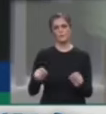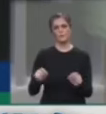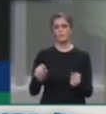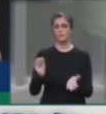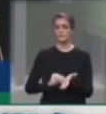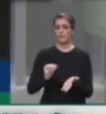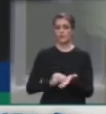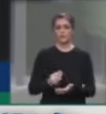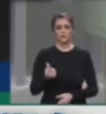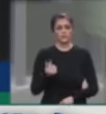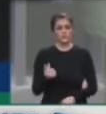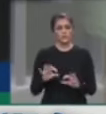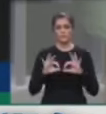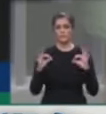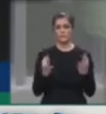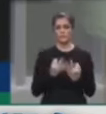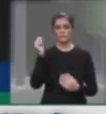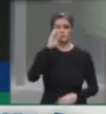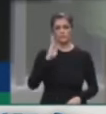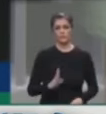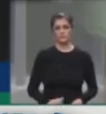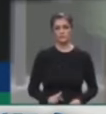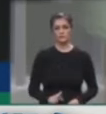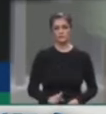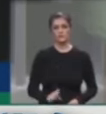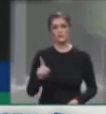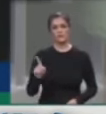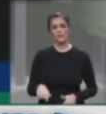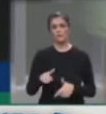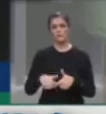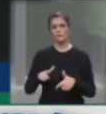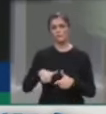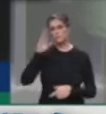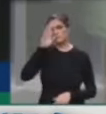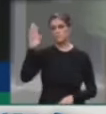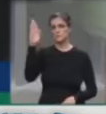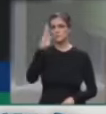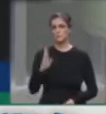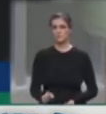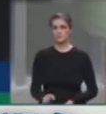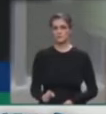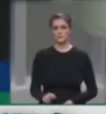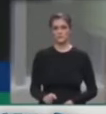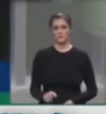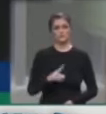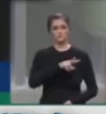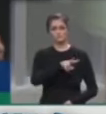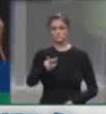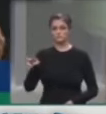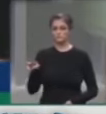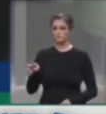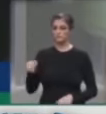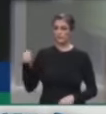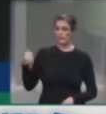de recursos das famílias brasileiras. Nós estamos vendo os preços dos alimentos aumentarem,